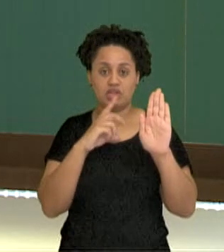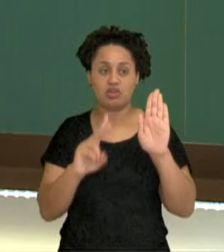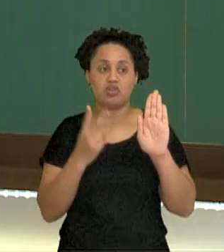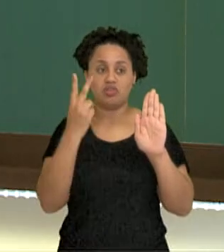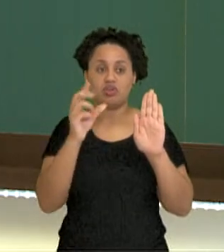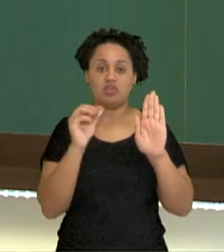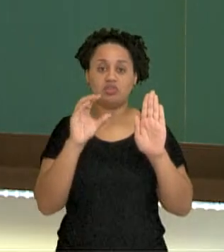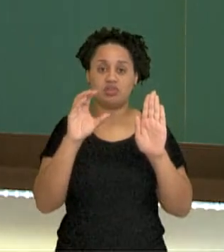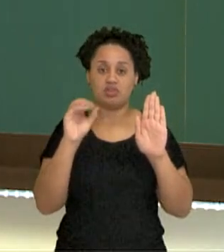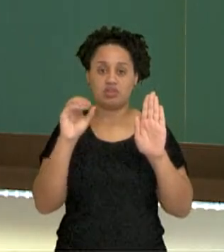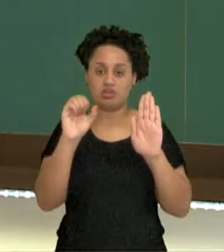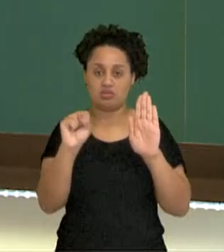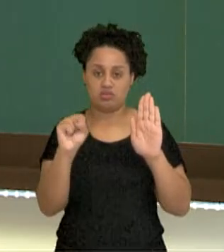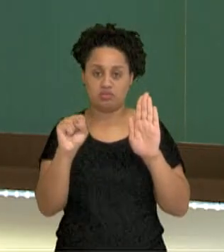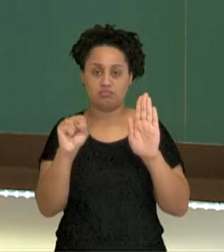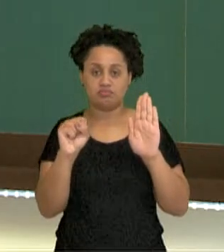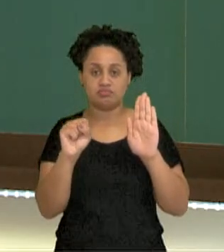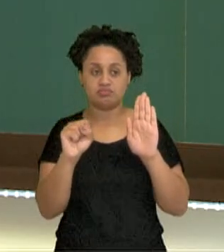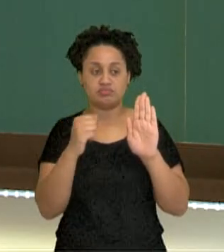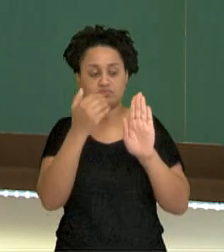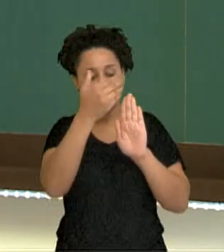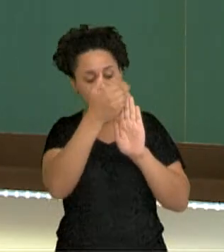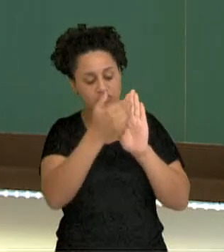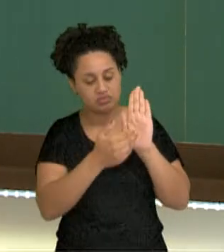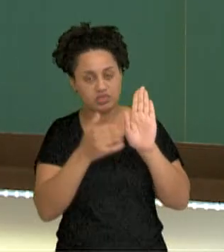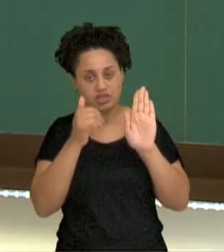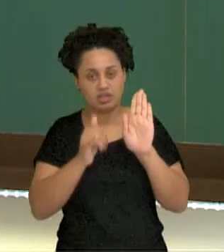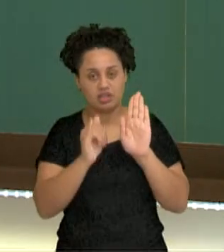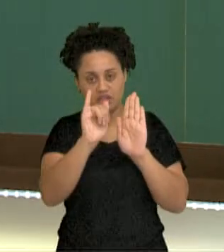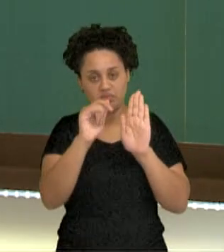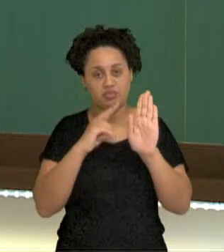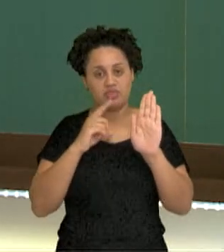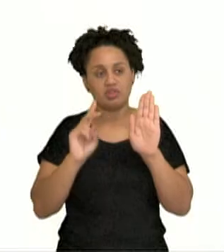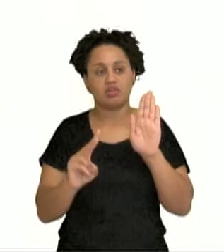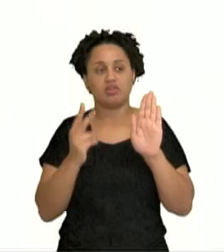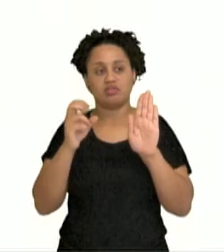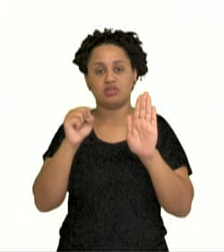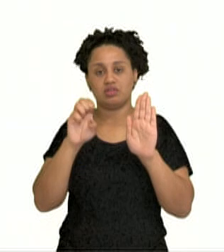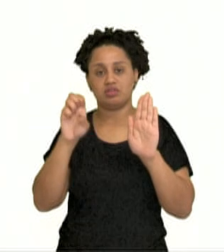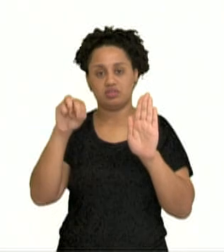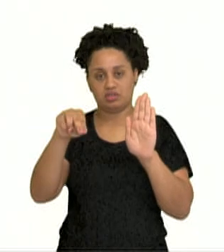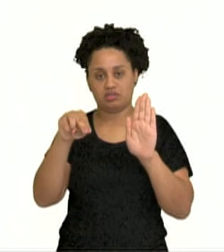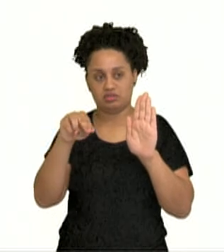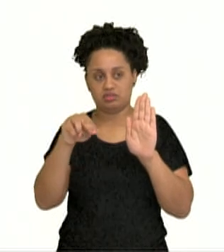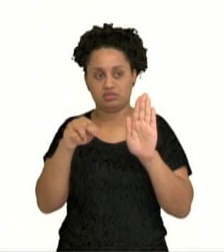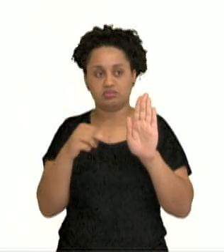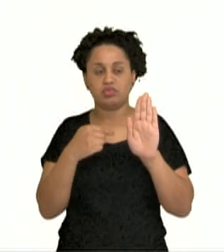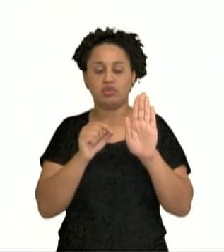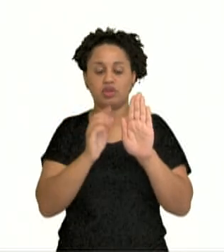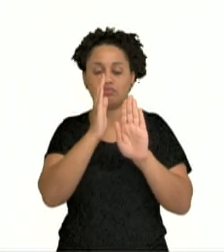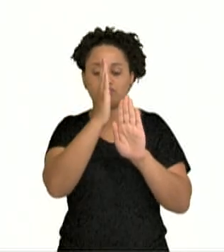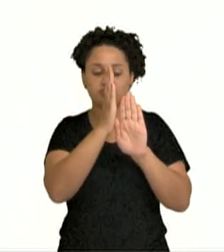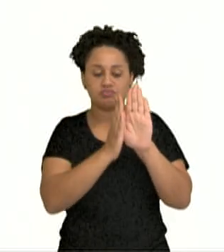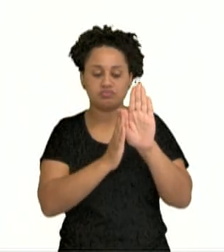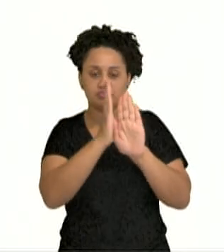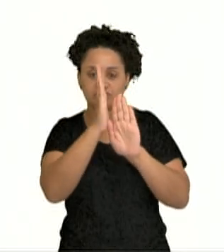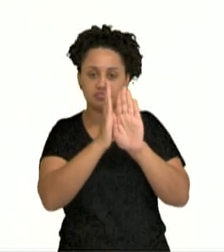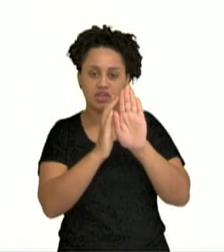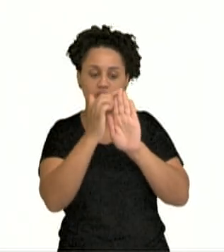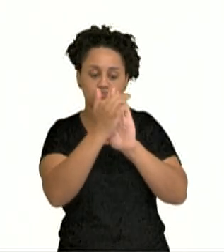de cosseno. Sobre o eixo Y, os valores de seno. E na reta